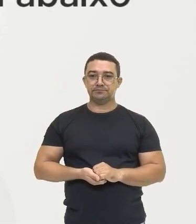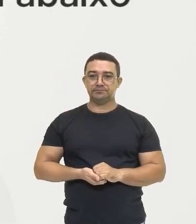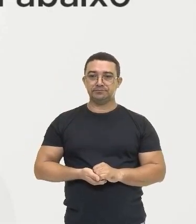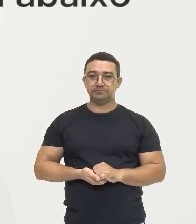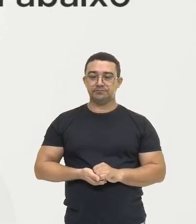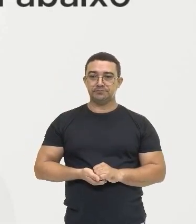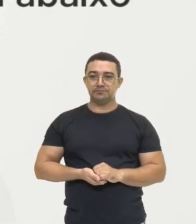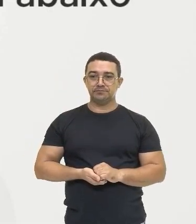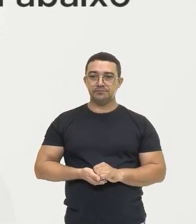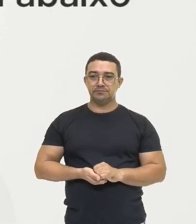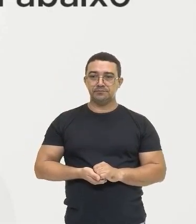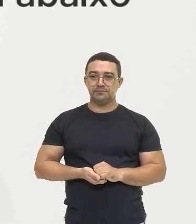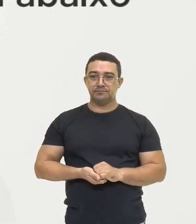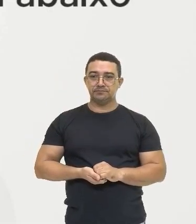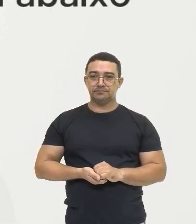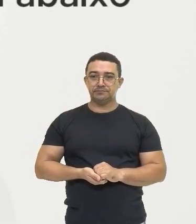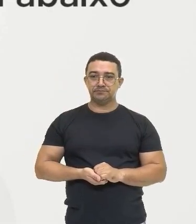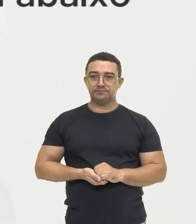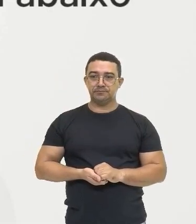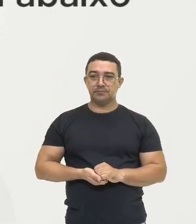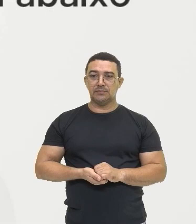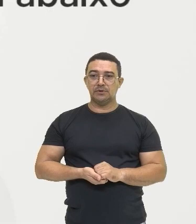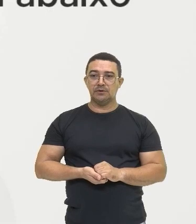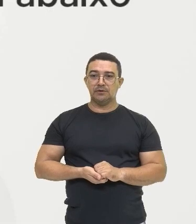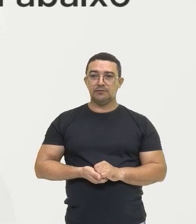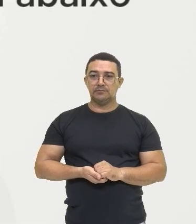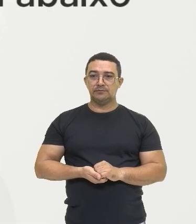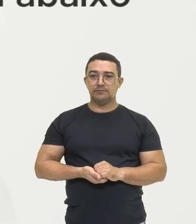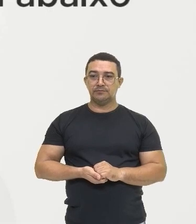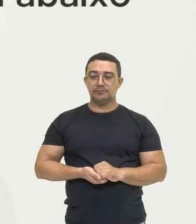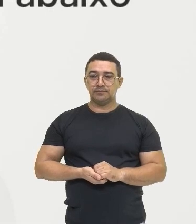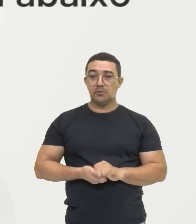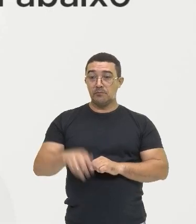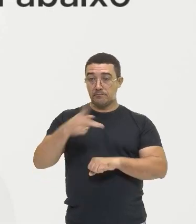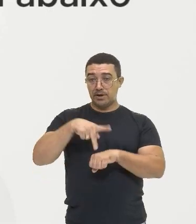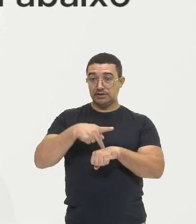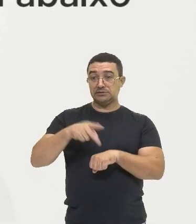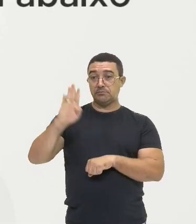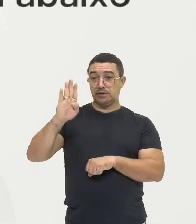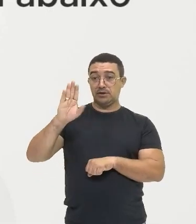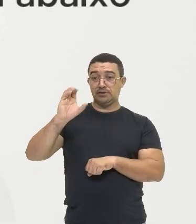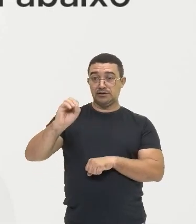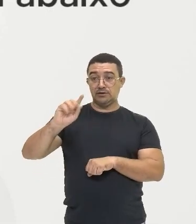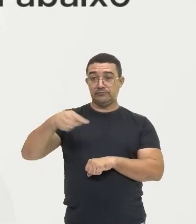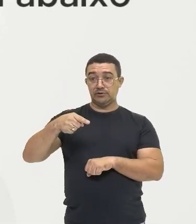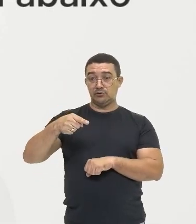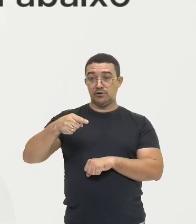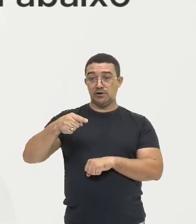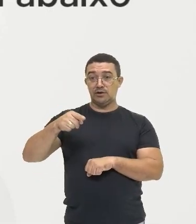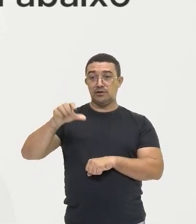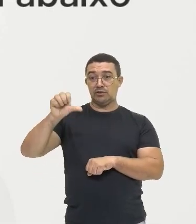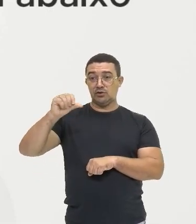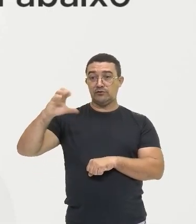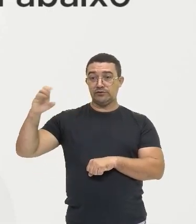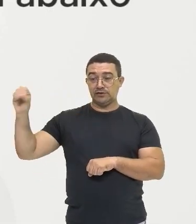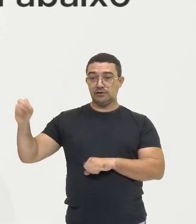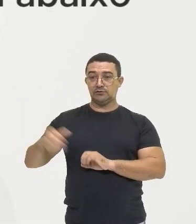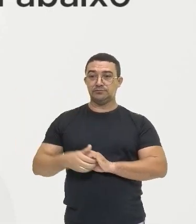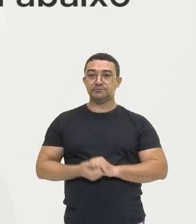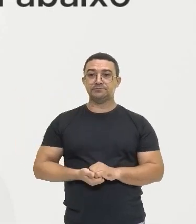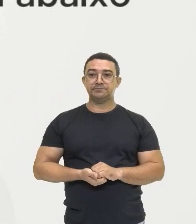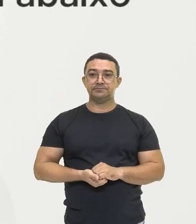0,550. O país B tem IDH de 0,900. Tá?